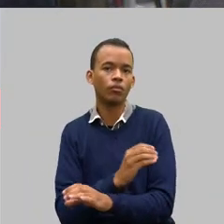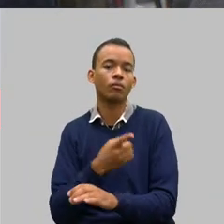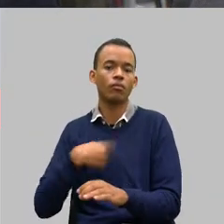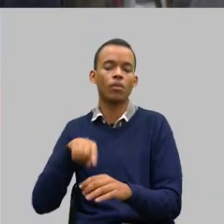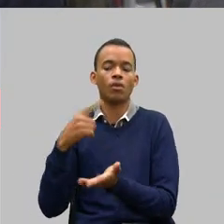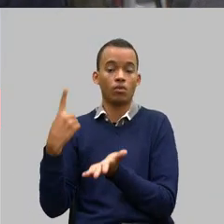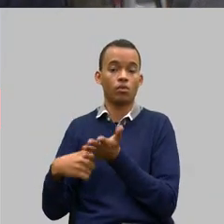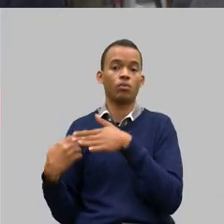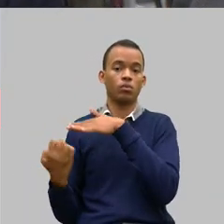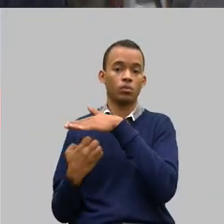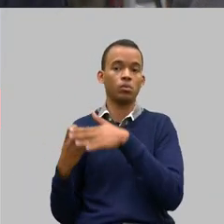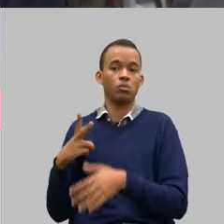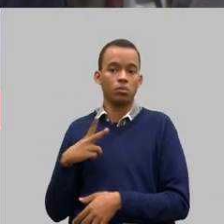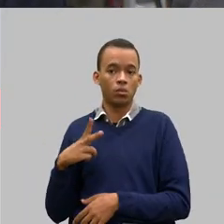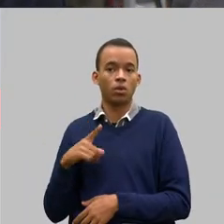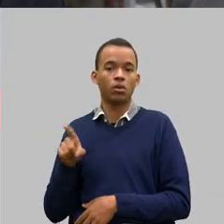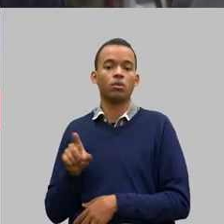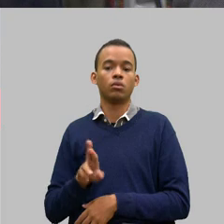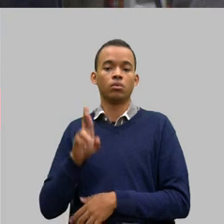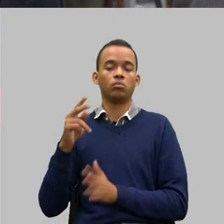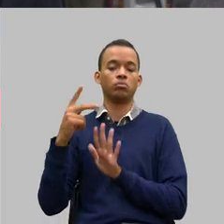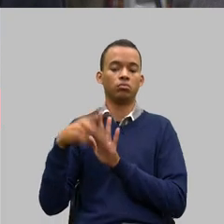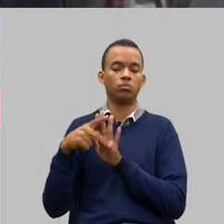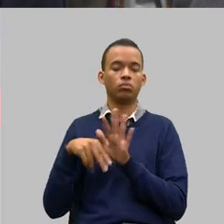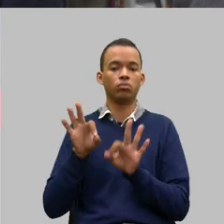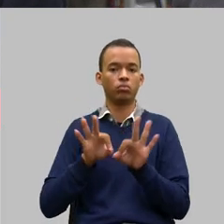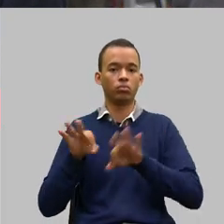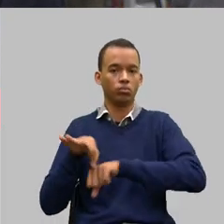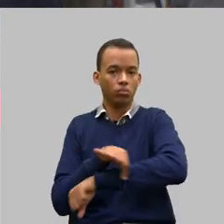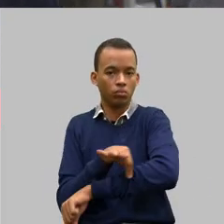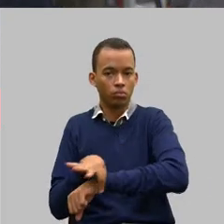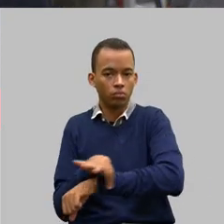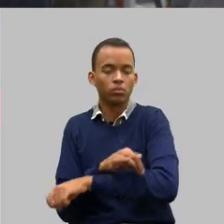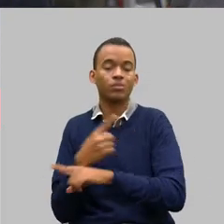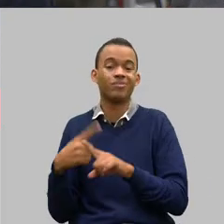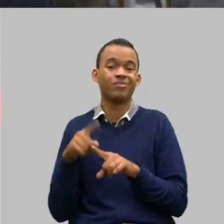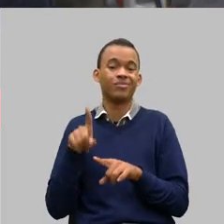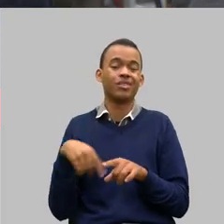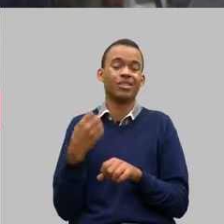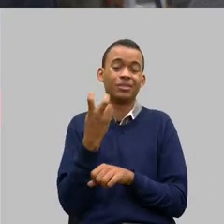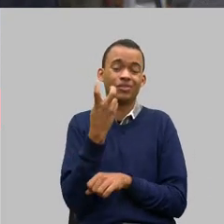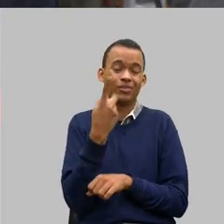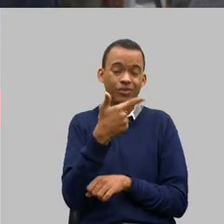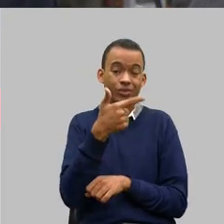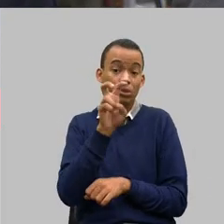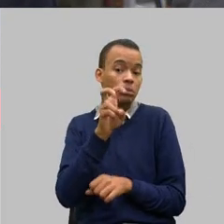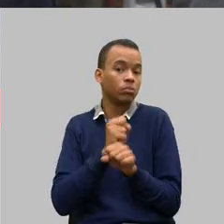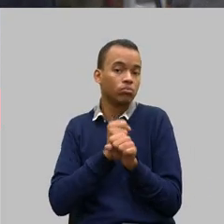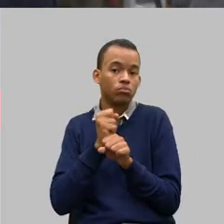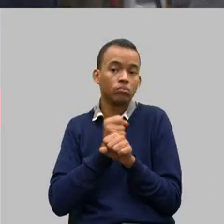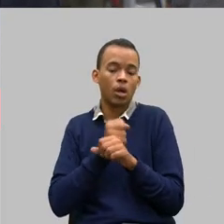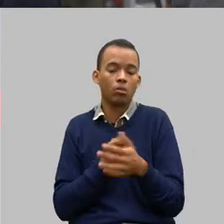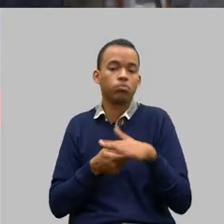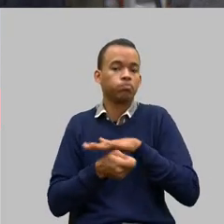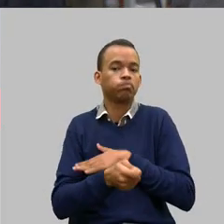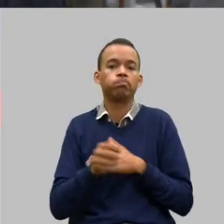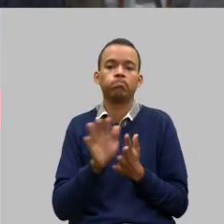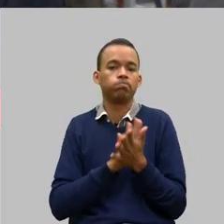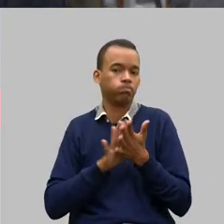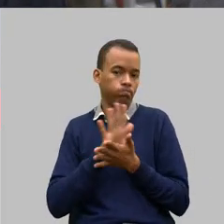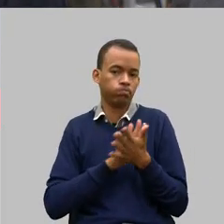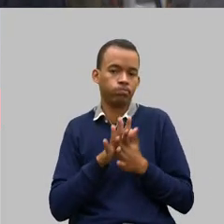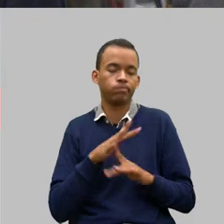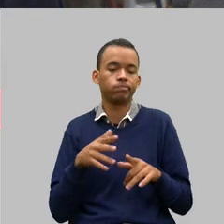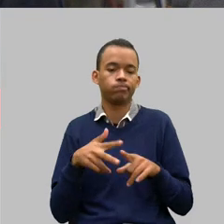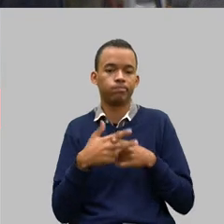empresa para fazer um projeto mais robusto também são estradas que há mais de 25 anos Não tem nenhum tipo de investimento de restauração e a gente espera